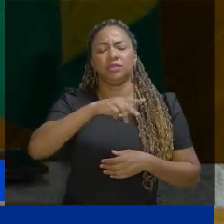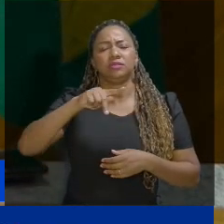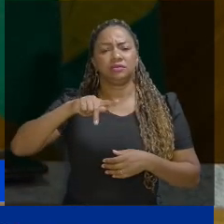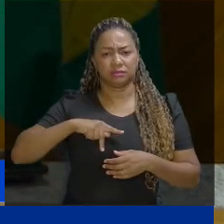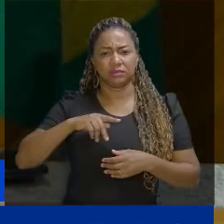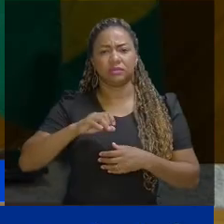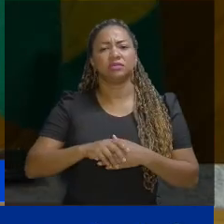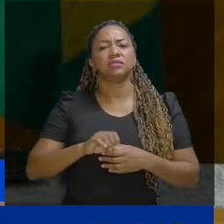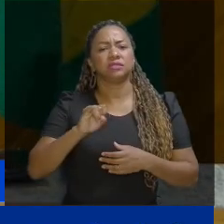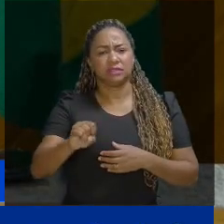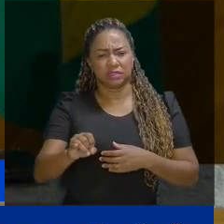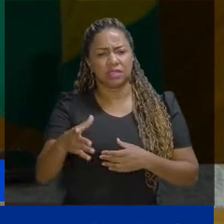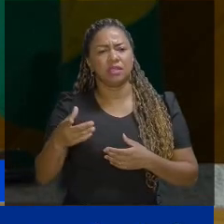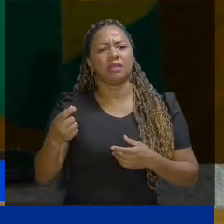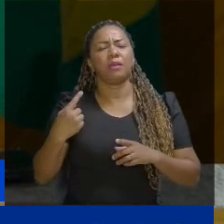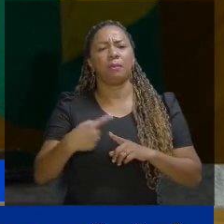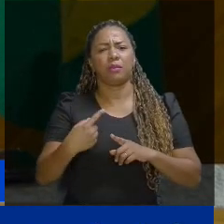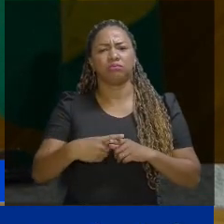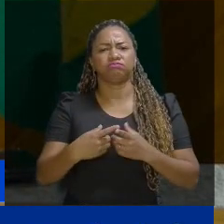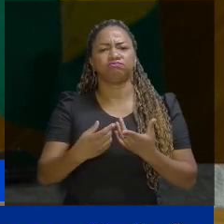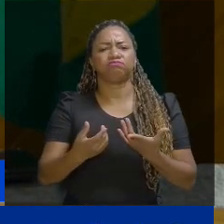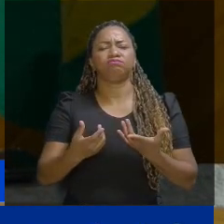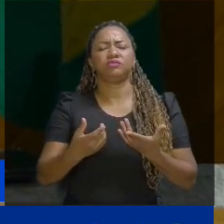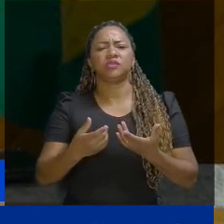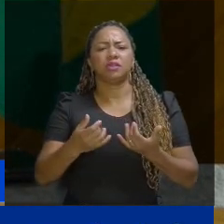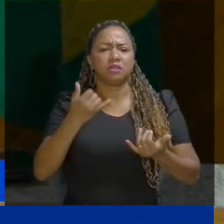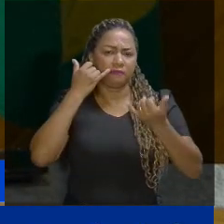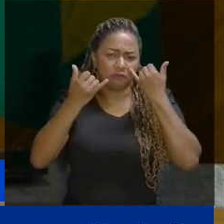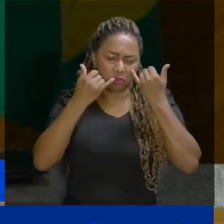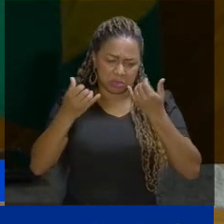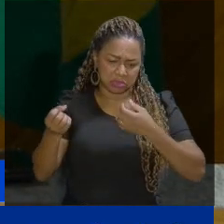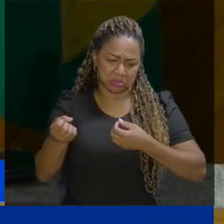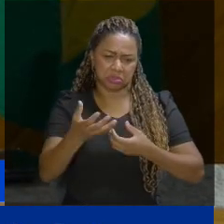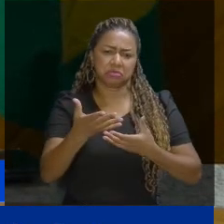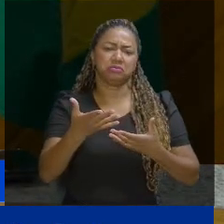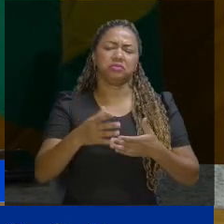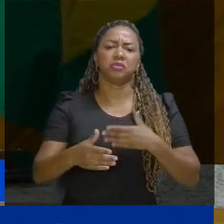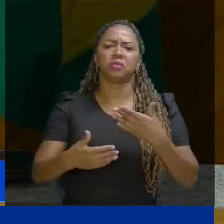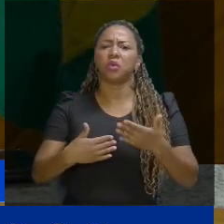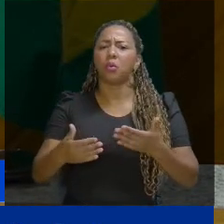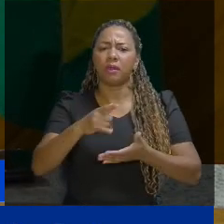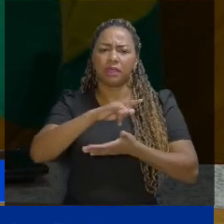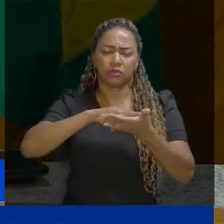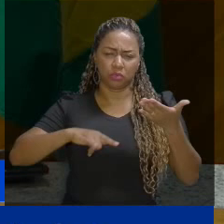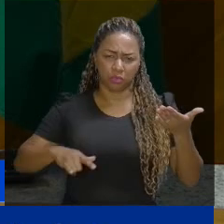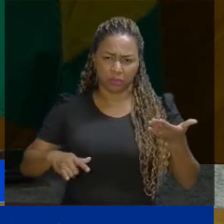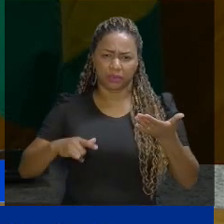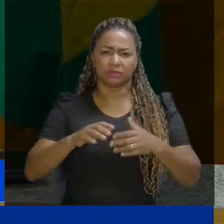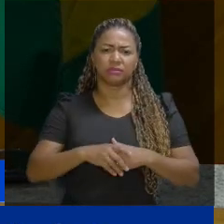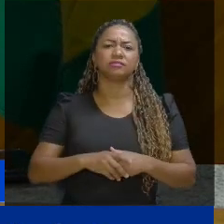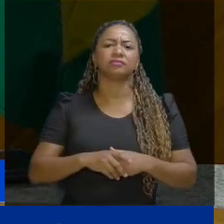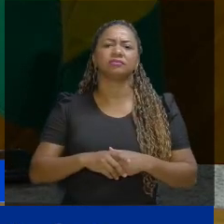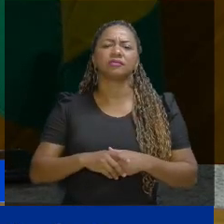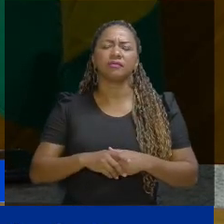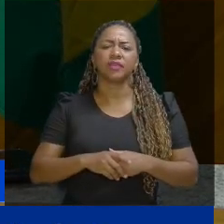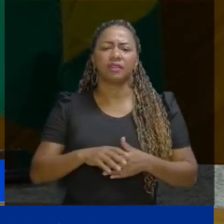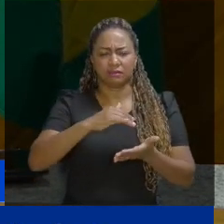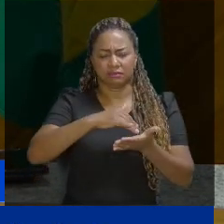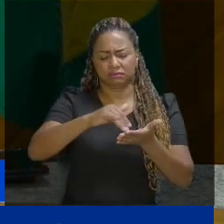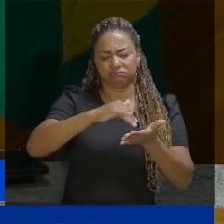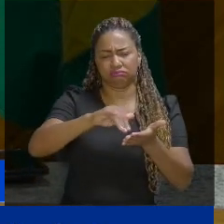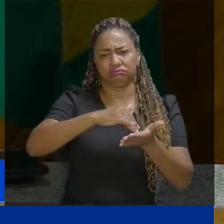Público. Se por fato novo vamos considerar qualquer documento que venha a ser juntado aos autos posteriormente, então a certidão da